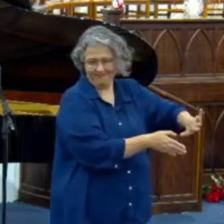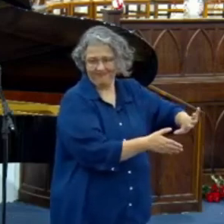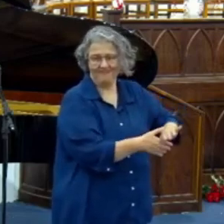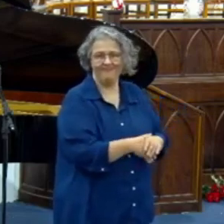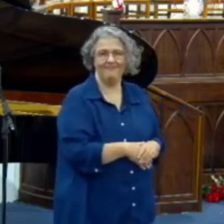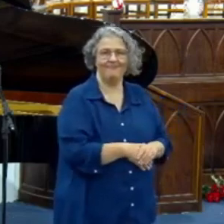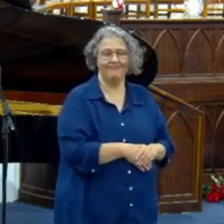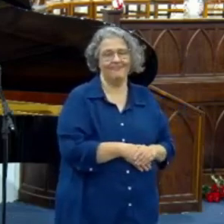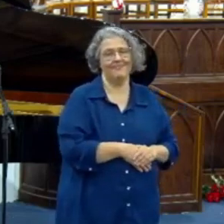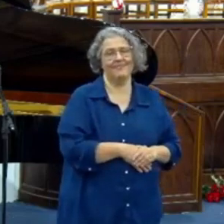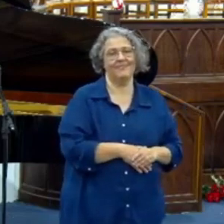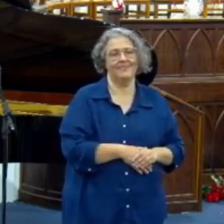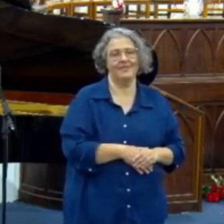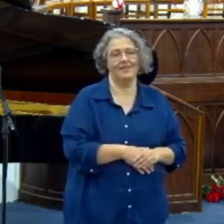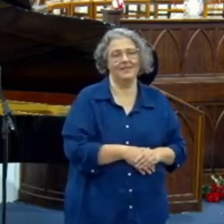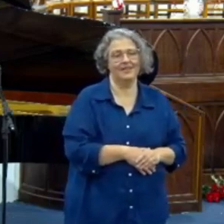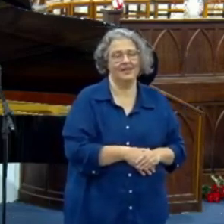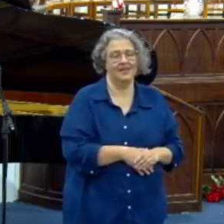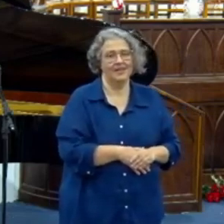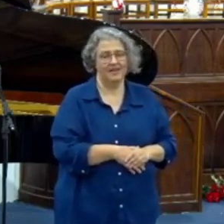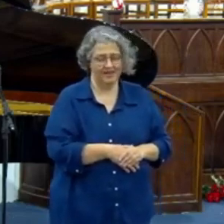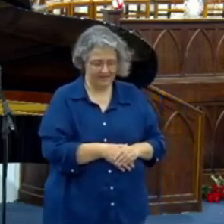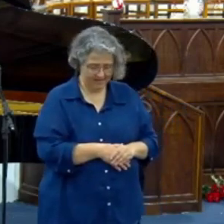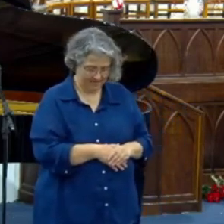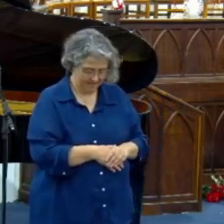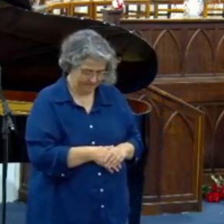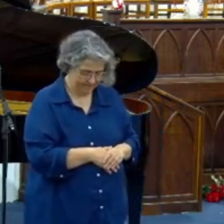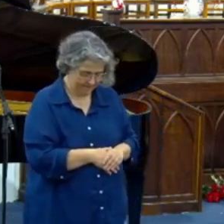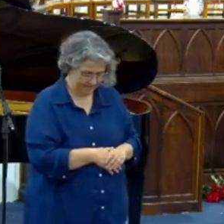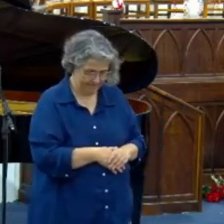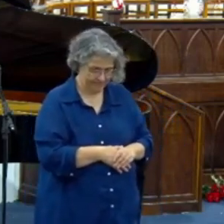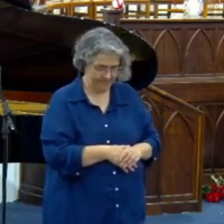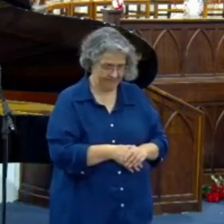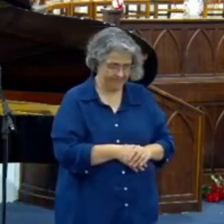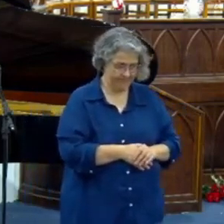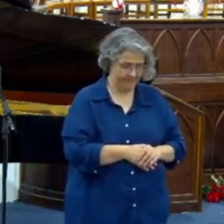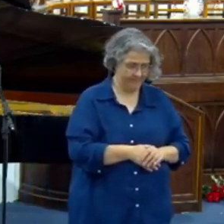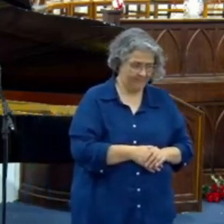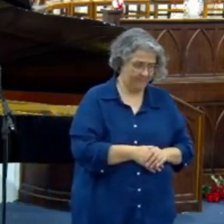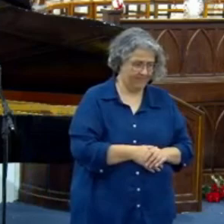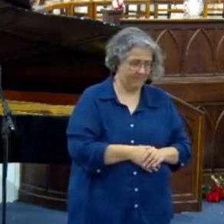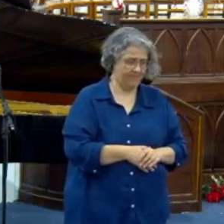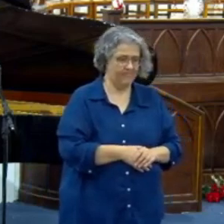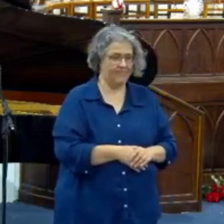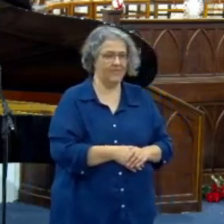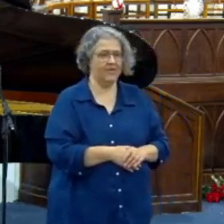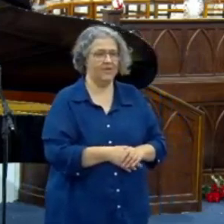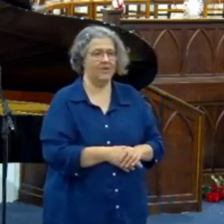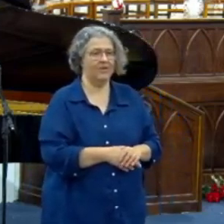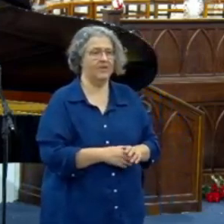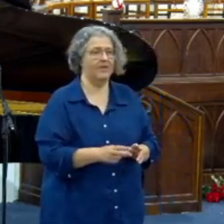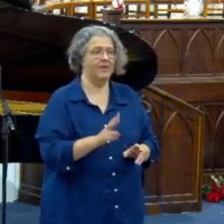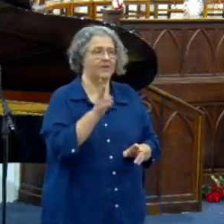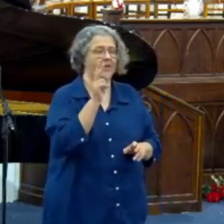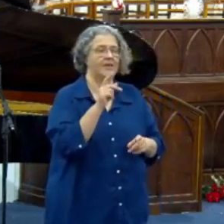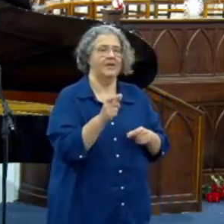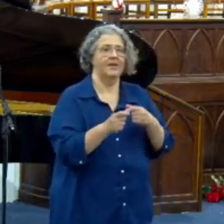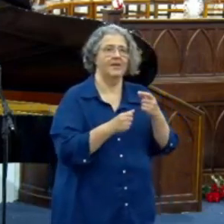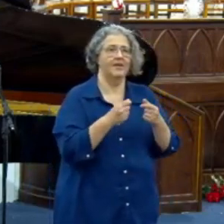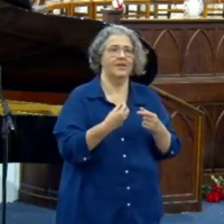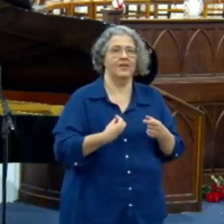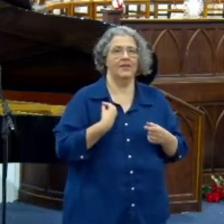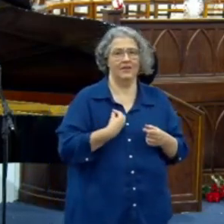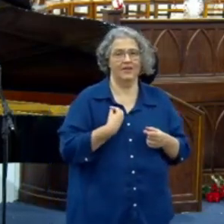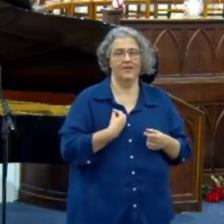fazer um selfie, colocar lá no Insta, renunciei a isso. Não, não é um ato, ou é um estilo de vida, ou ainda não